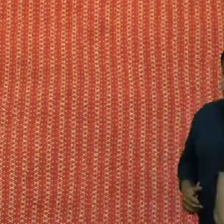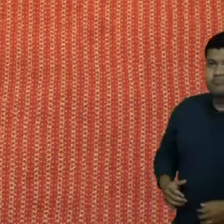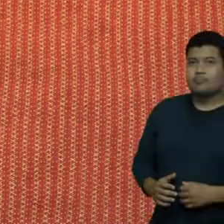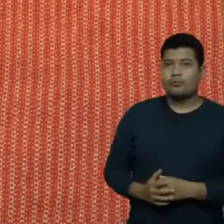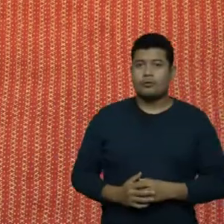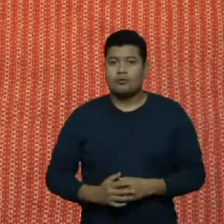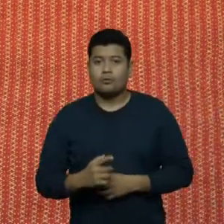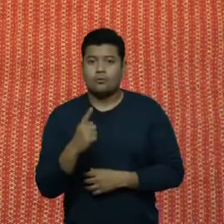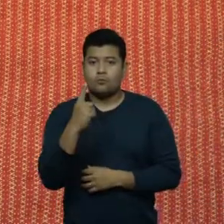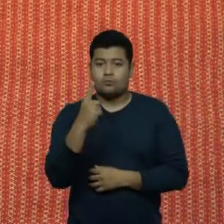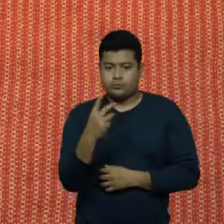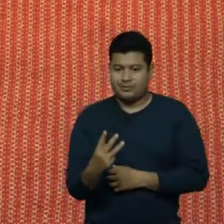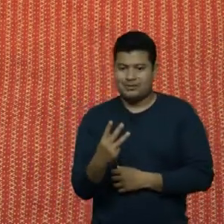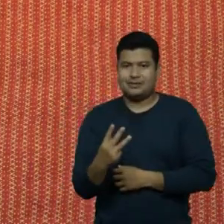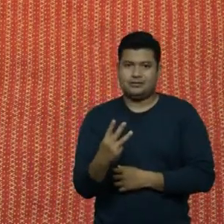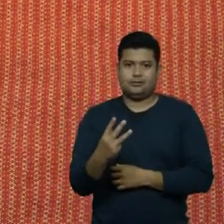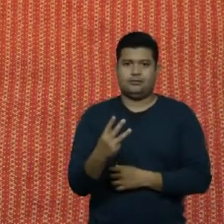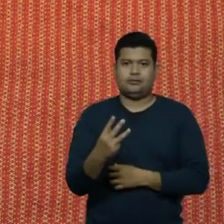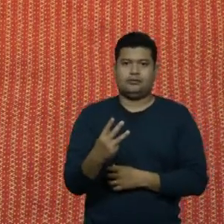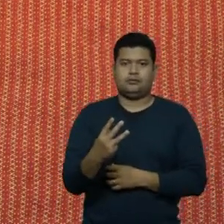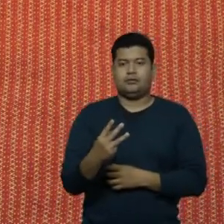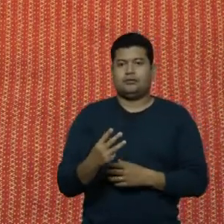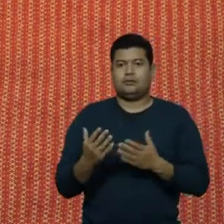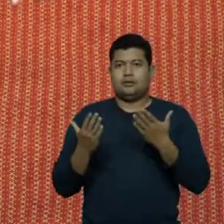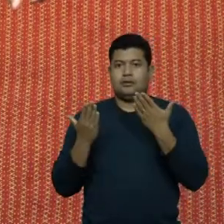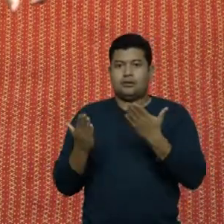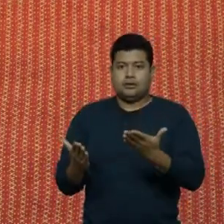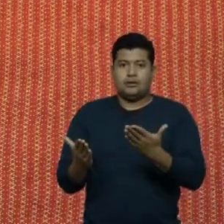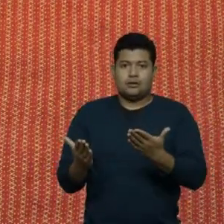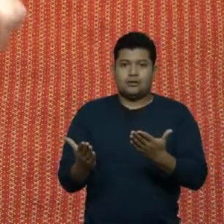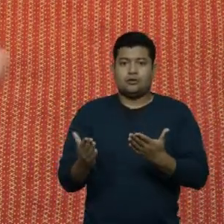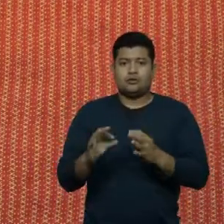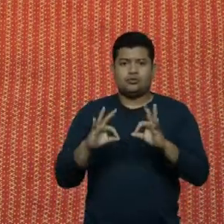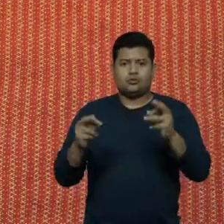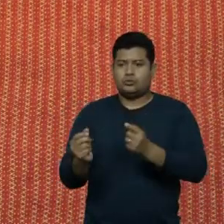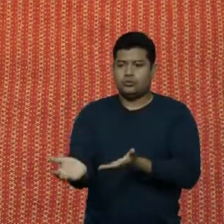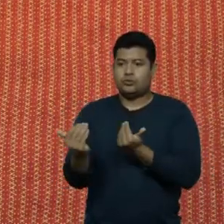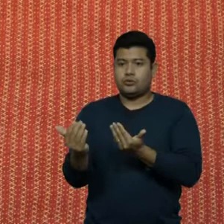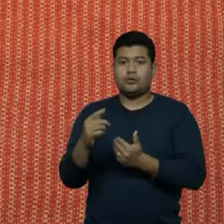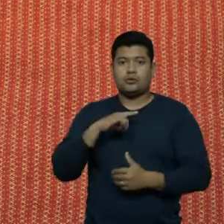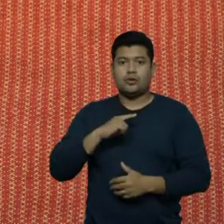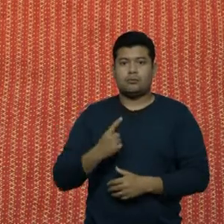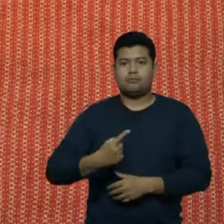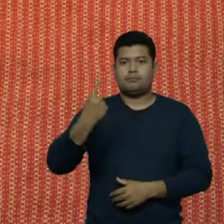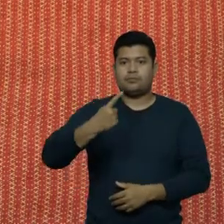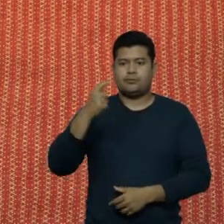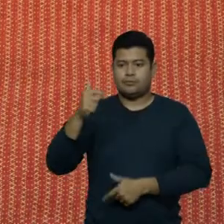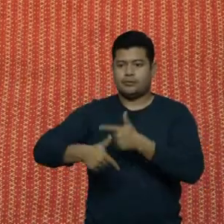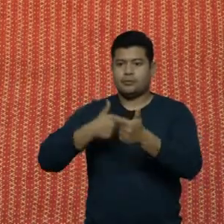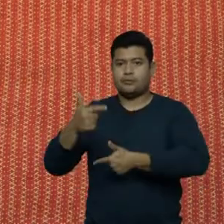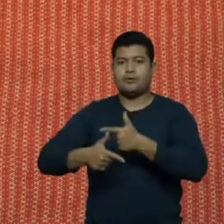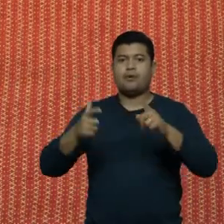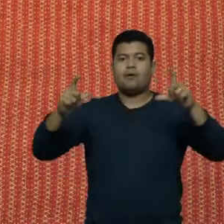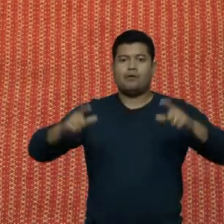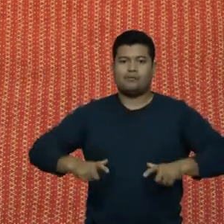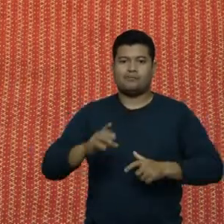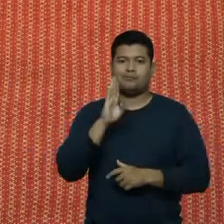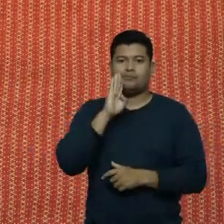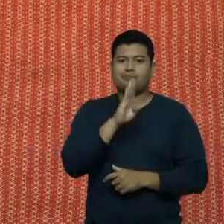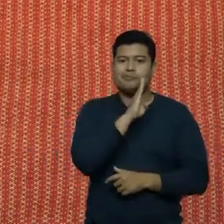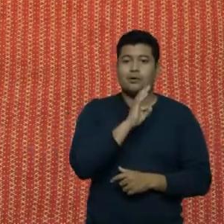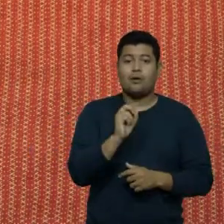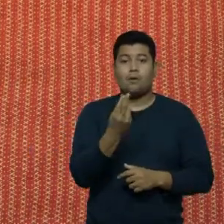um texto e de todos os jovens americanos tem o seu primeiro emprego em bares e restaurantes